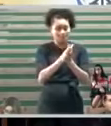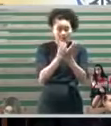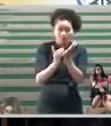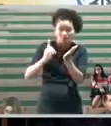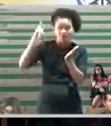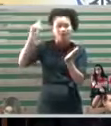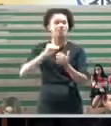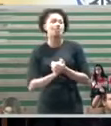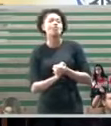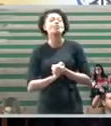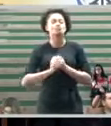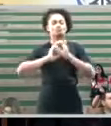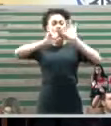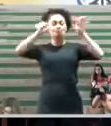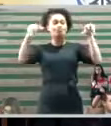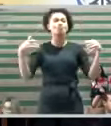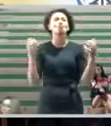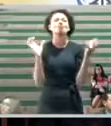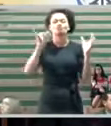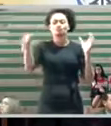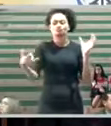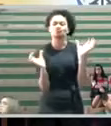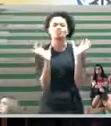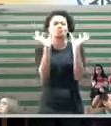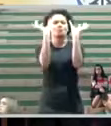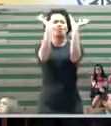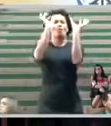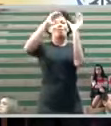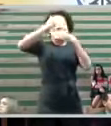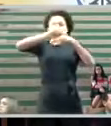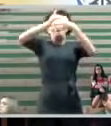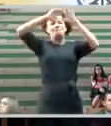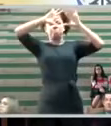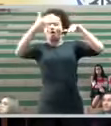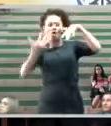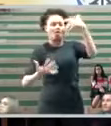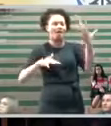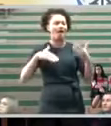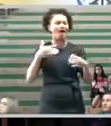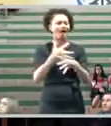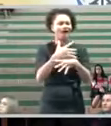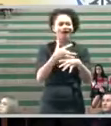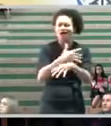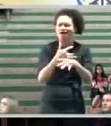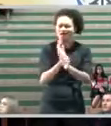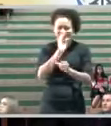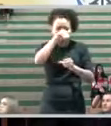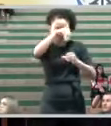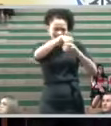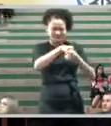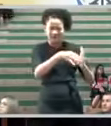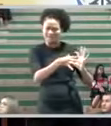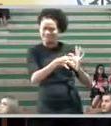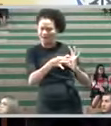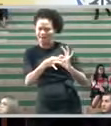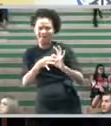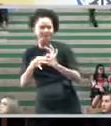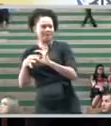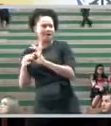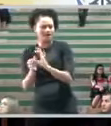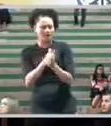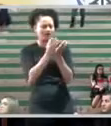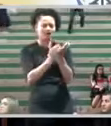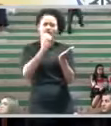as muralhas de Jericó vieram ao chão. Então isso implica dizer que dentro deste contexto, a